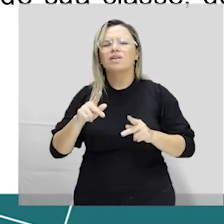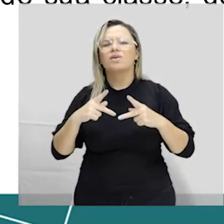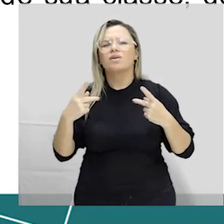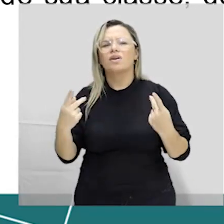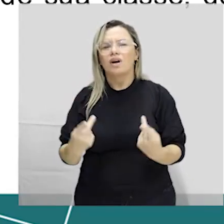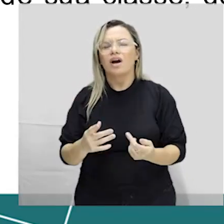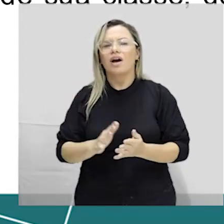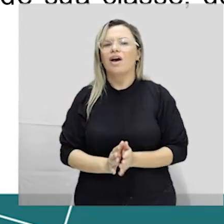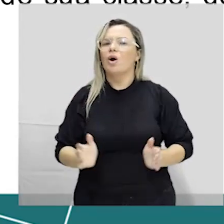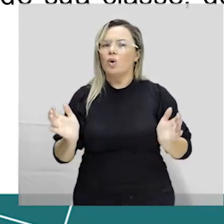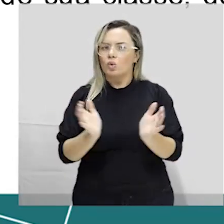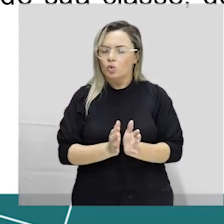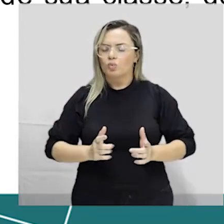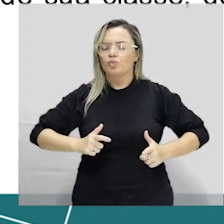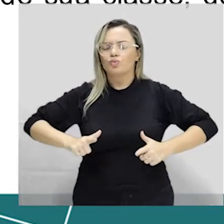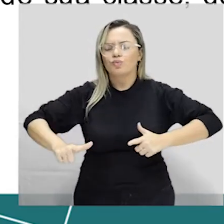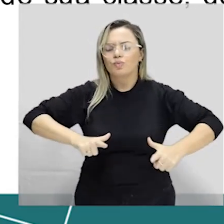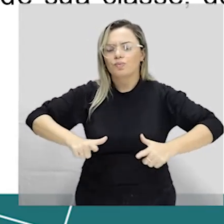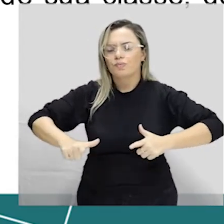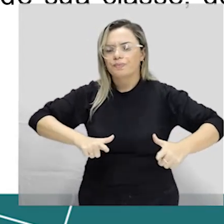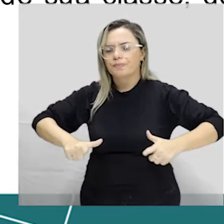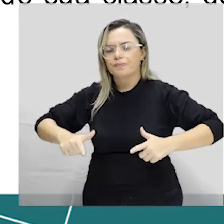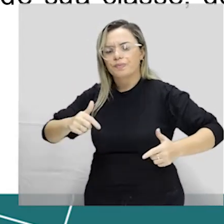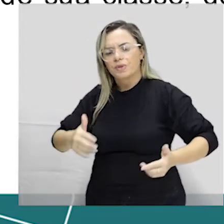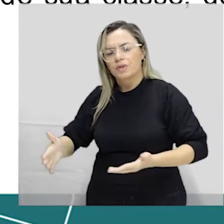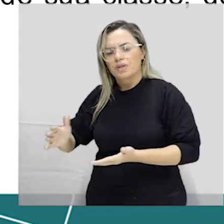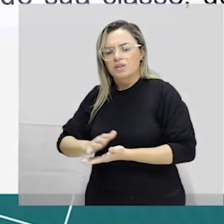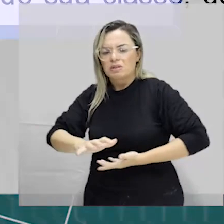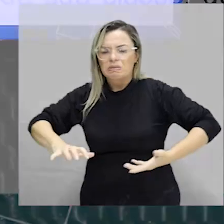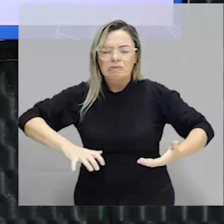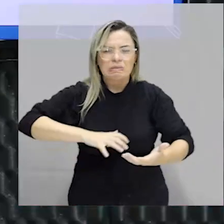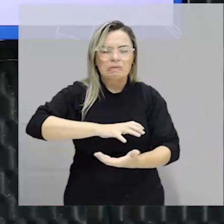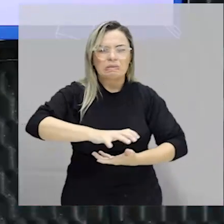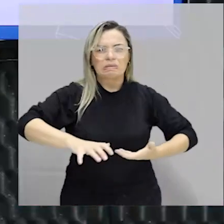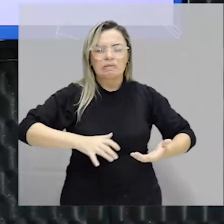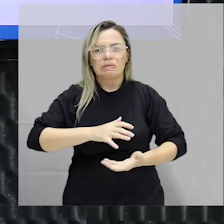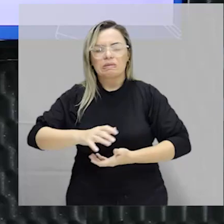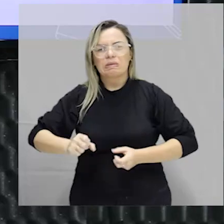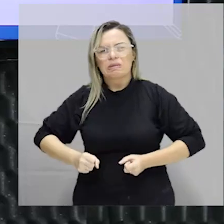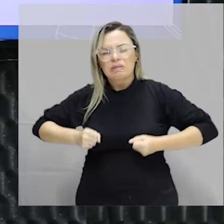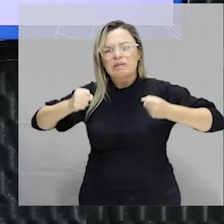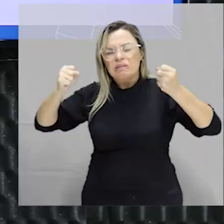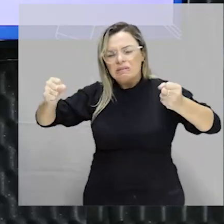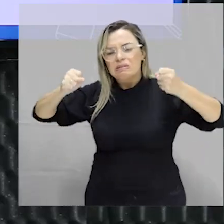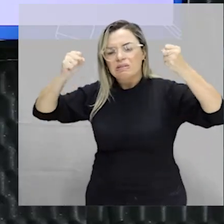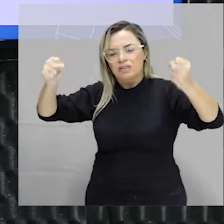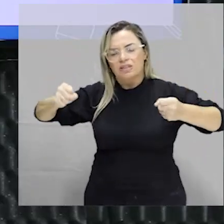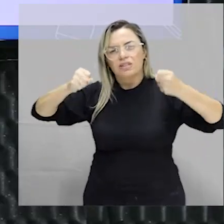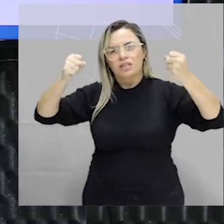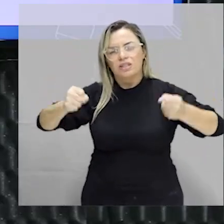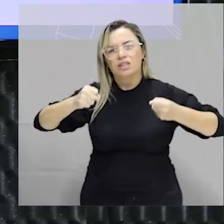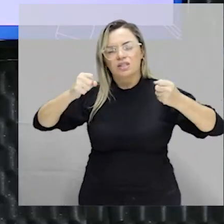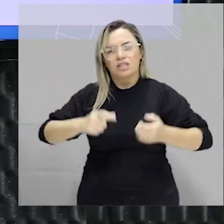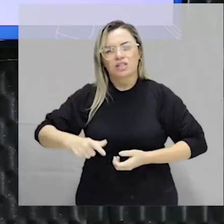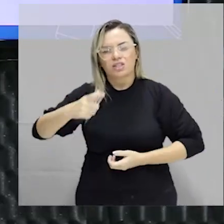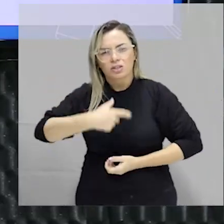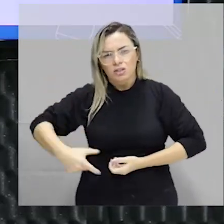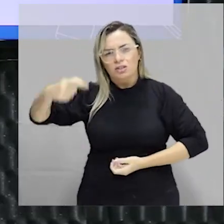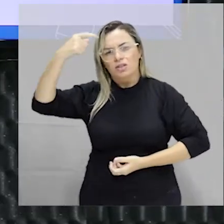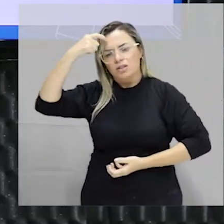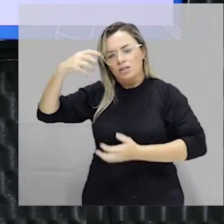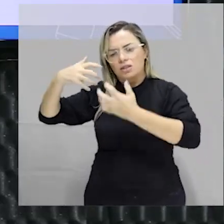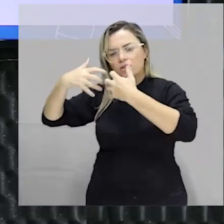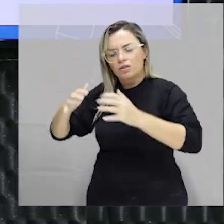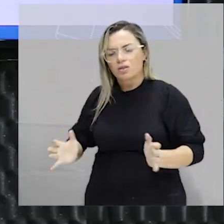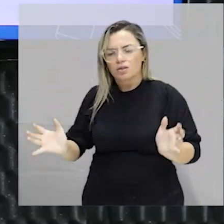classe trabalhadora, que seria uma revolta da classe operária, da classe trabalhadora, que tomaria consciência de sua classe,